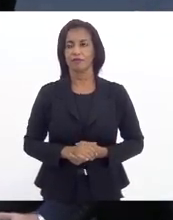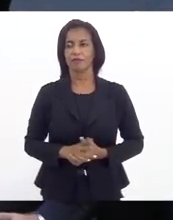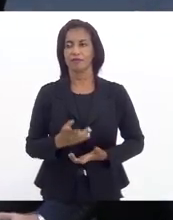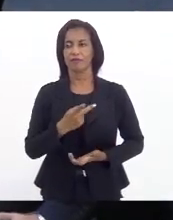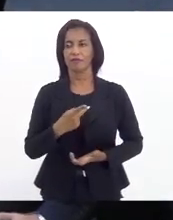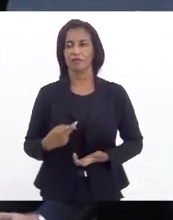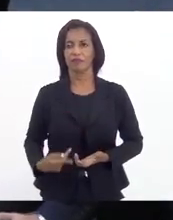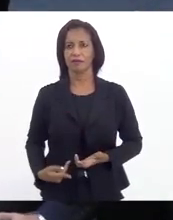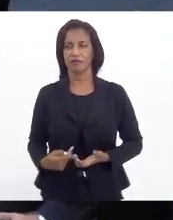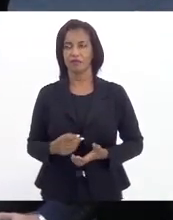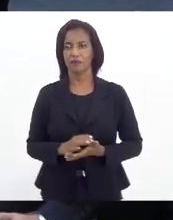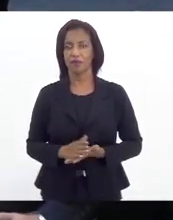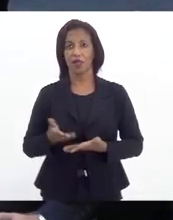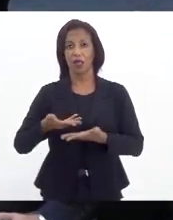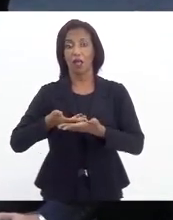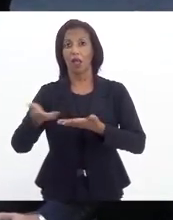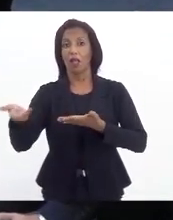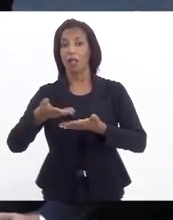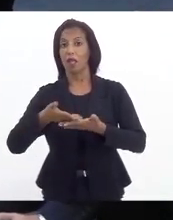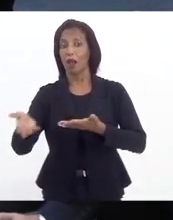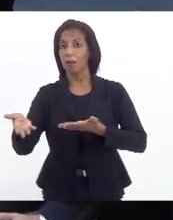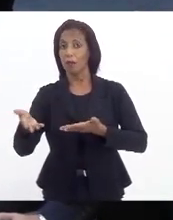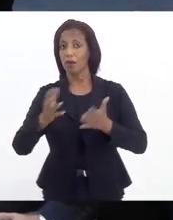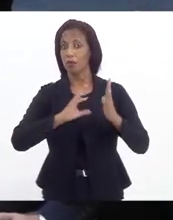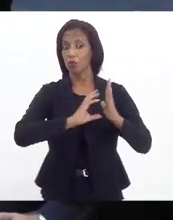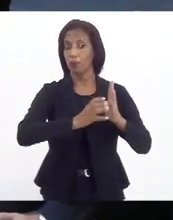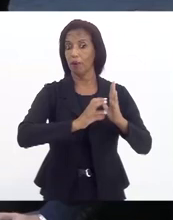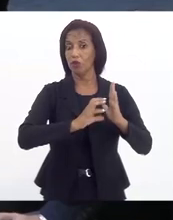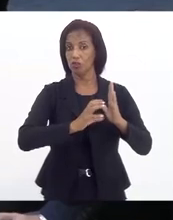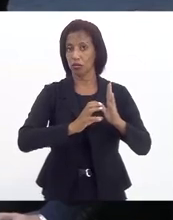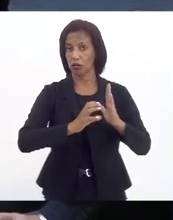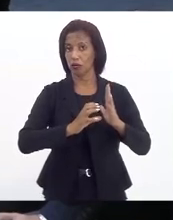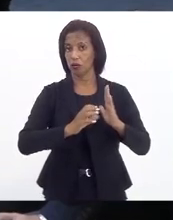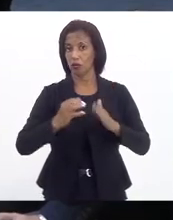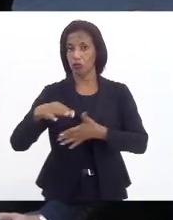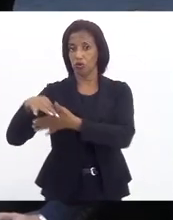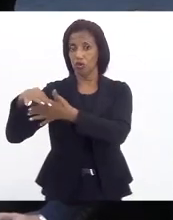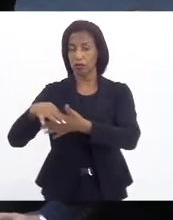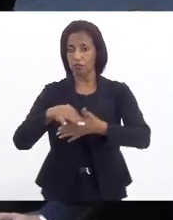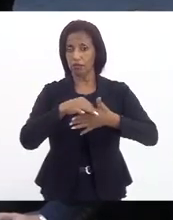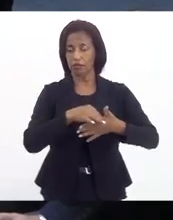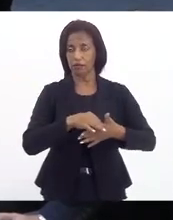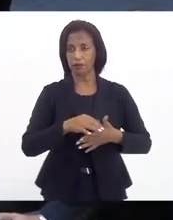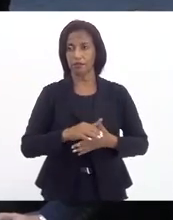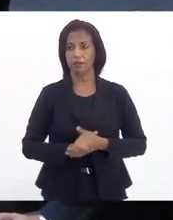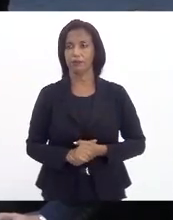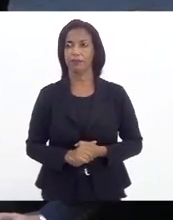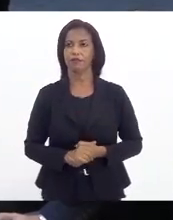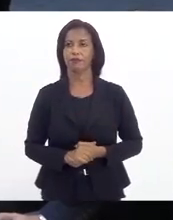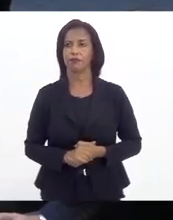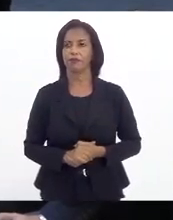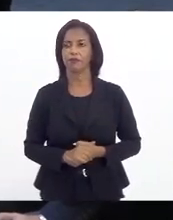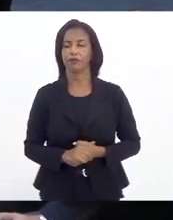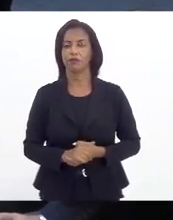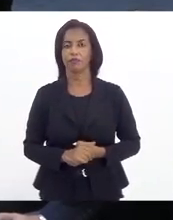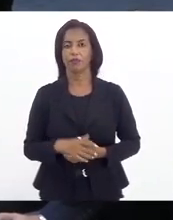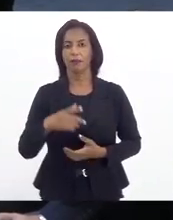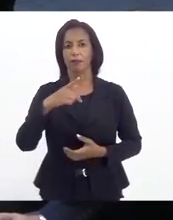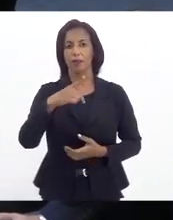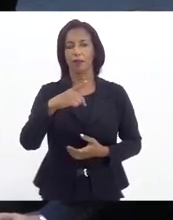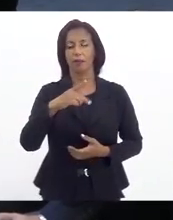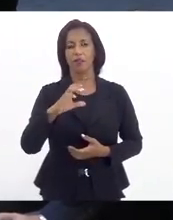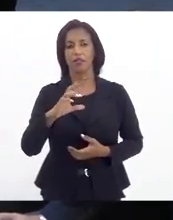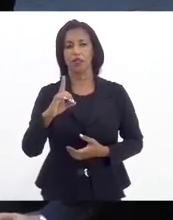Presidente, surgiu... Estamos encaminhando pelas bancadas. Bancadas. Deputados. Pela bancada do PCdoB.